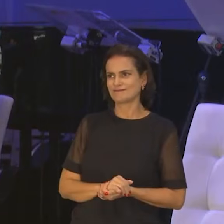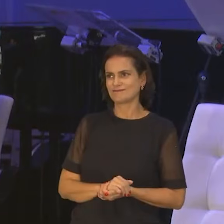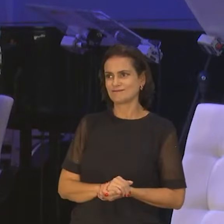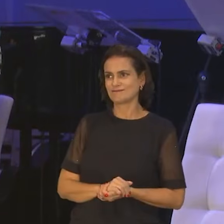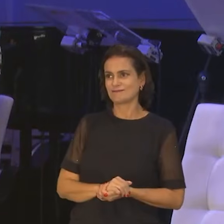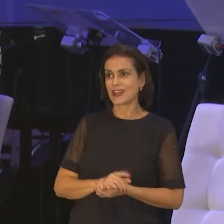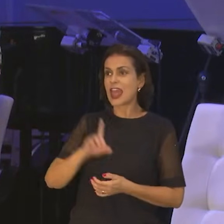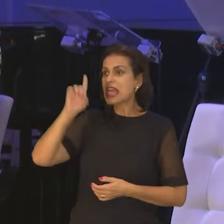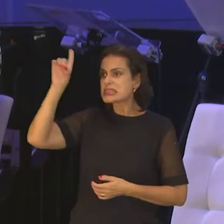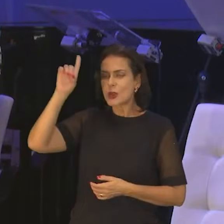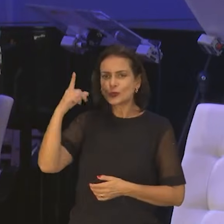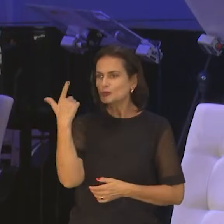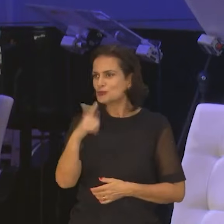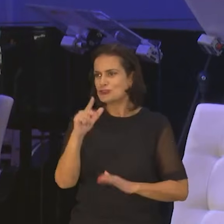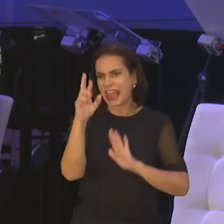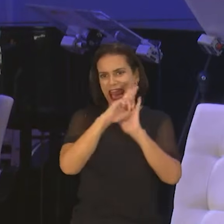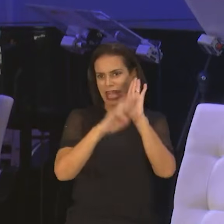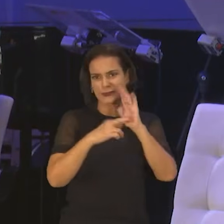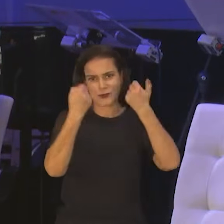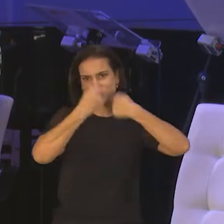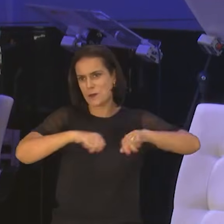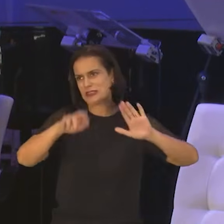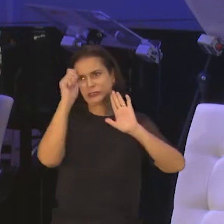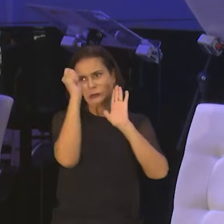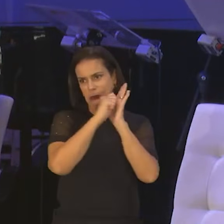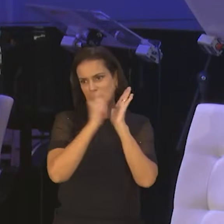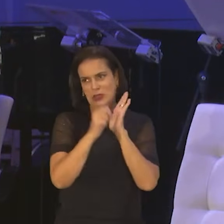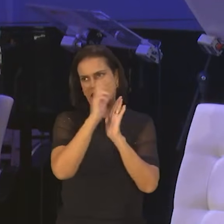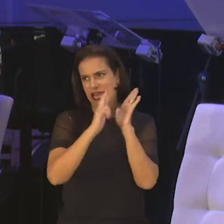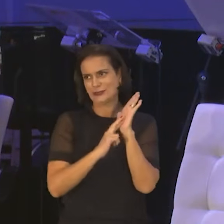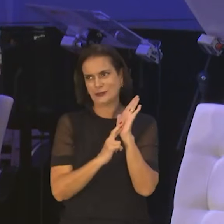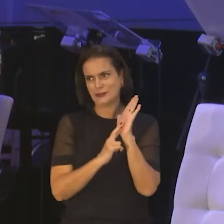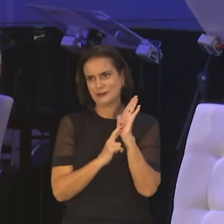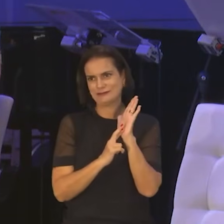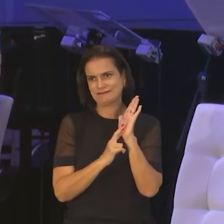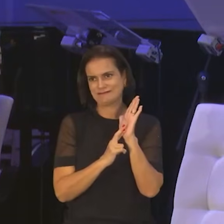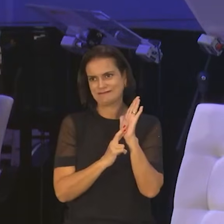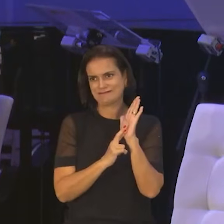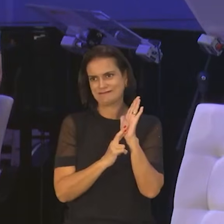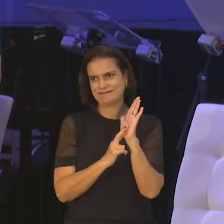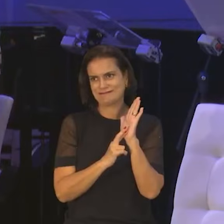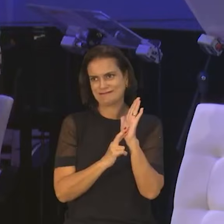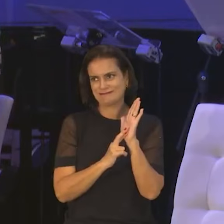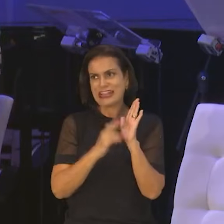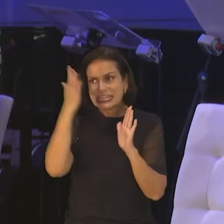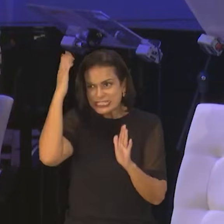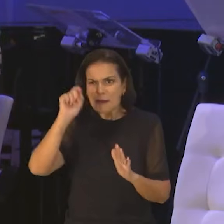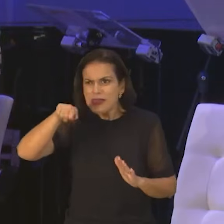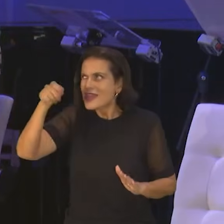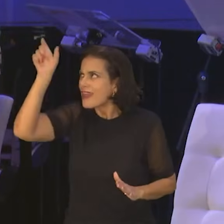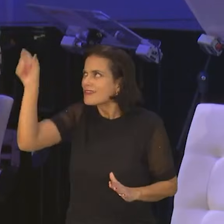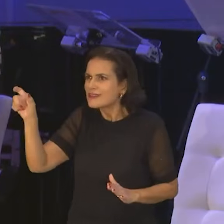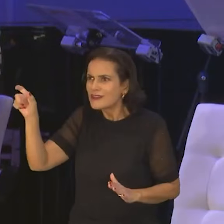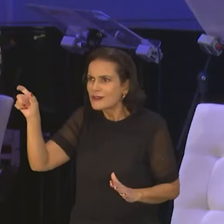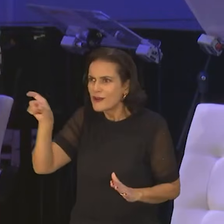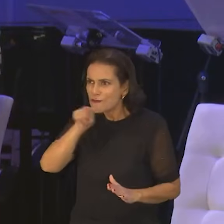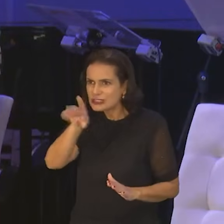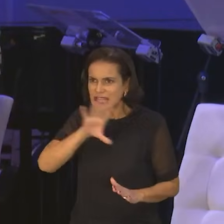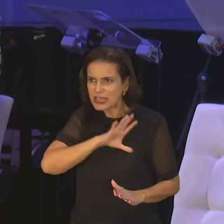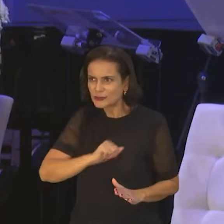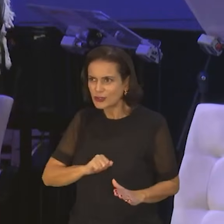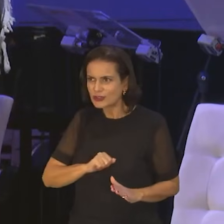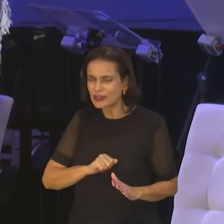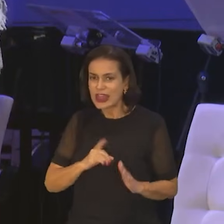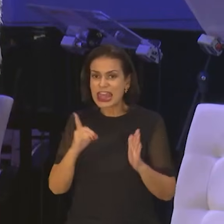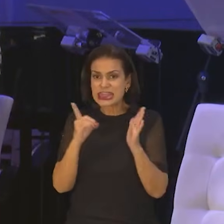Deus não presta relatório para ninguém. Você quer ver qual Deus você adora?